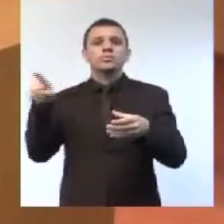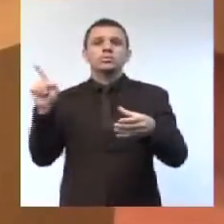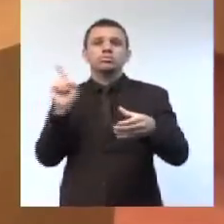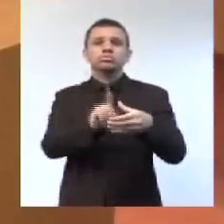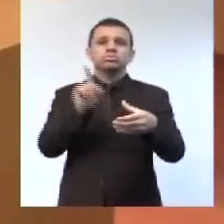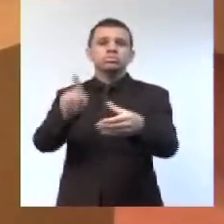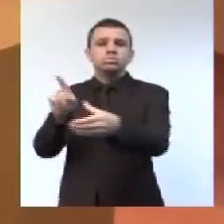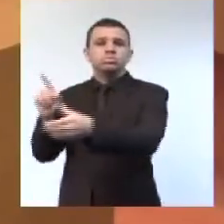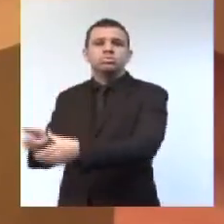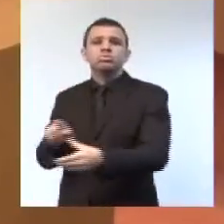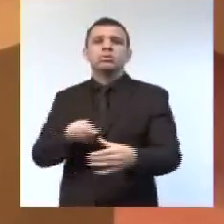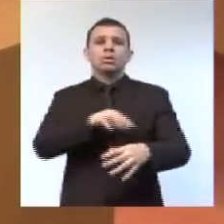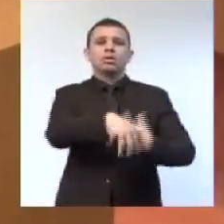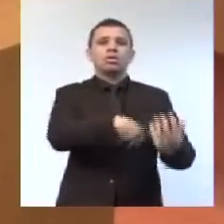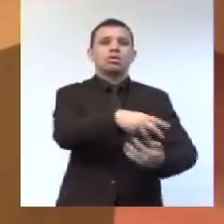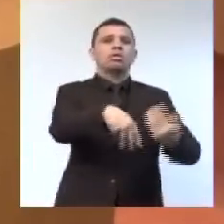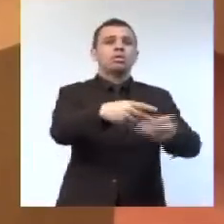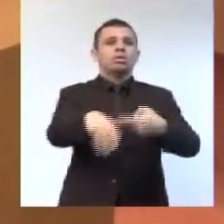passou.